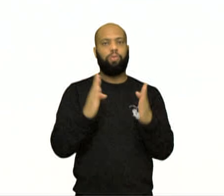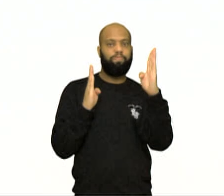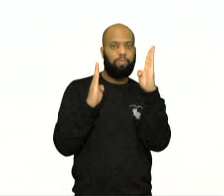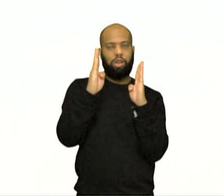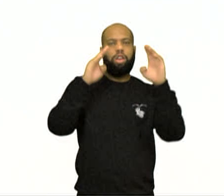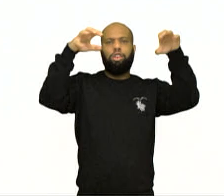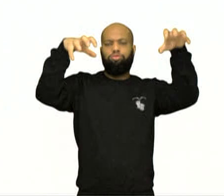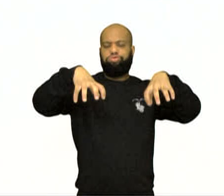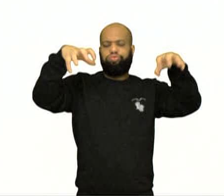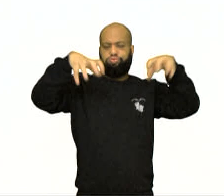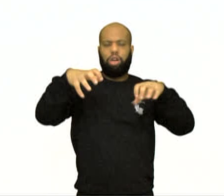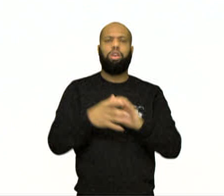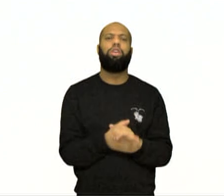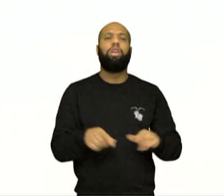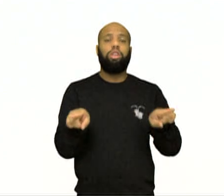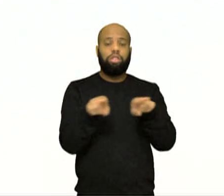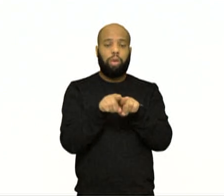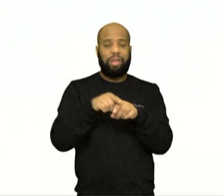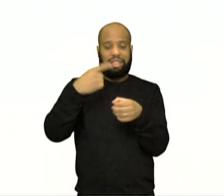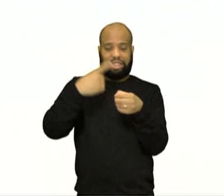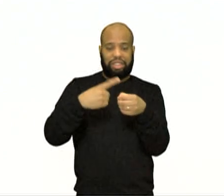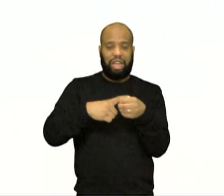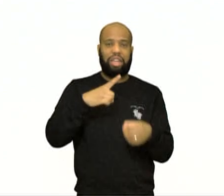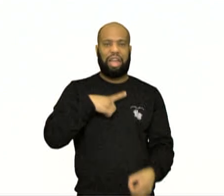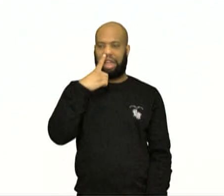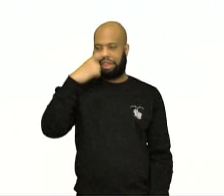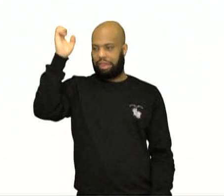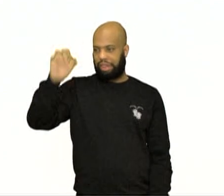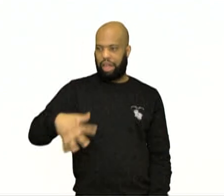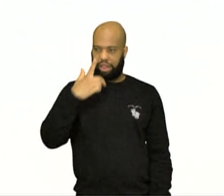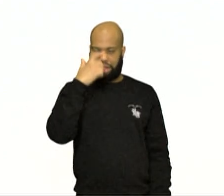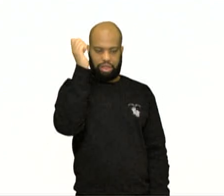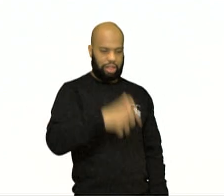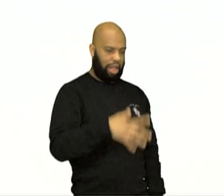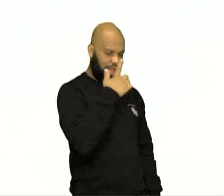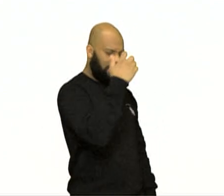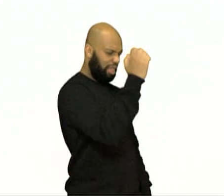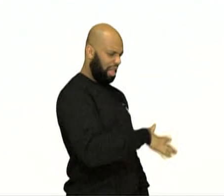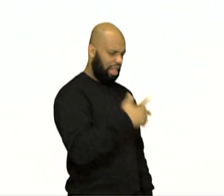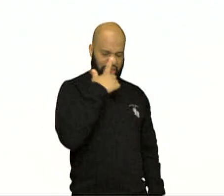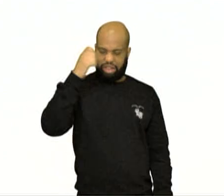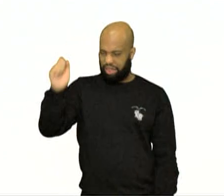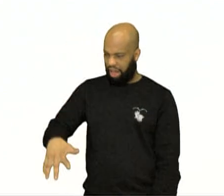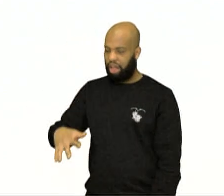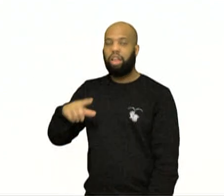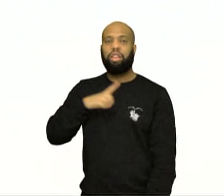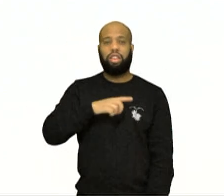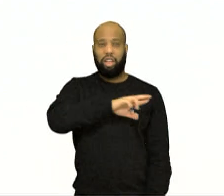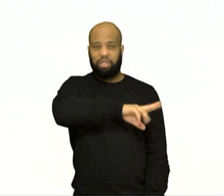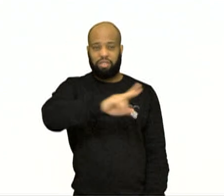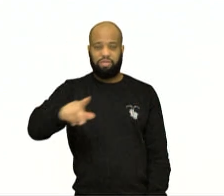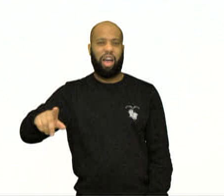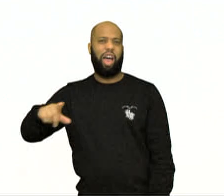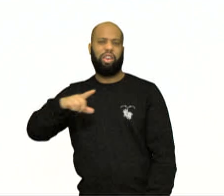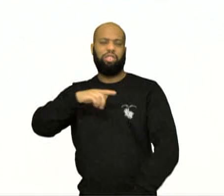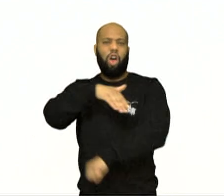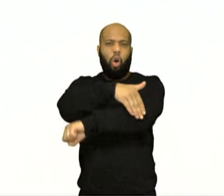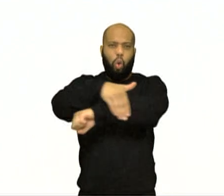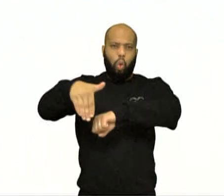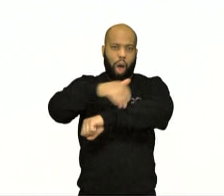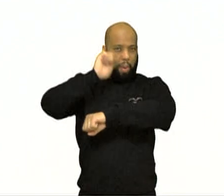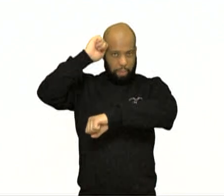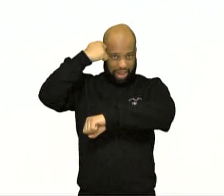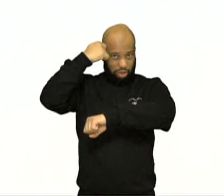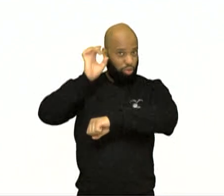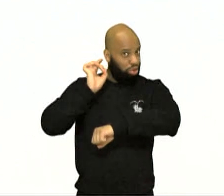chuva e a cidade com lixo jogado de forma inadequada, com muitas calçadas, sem ter áreas para infiltrar essa água da chuva